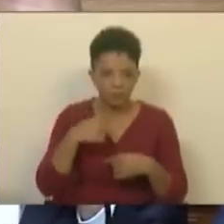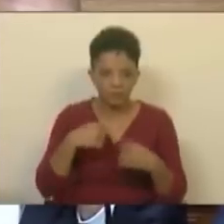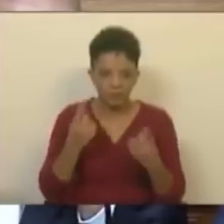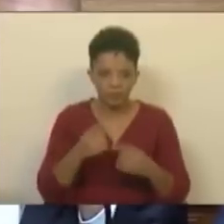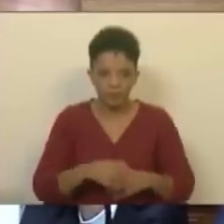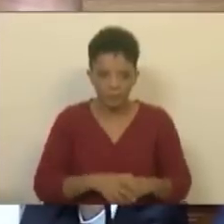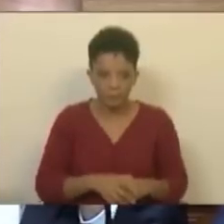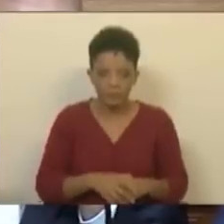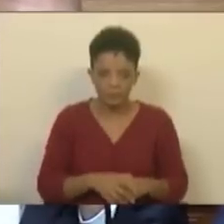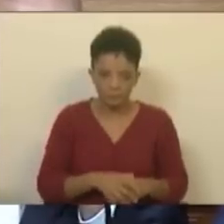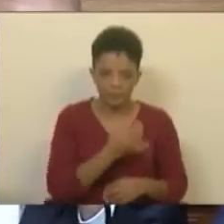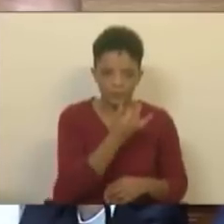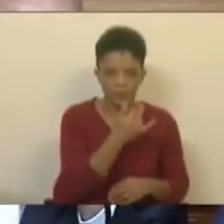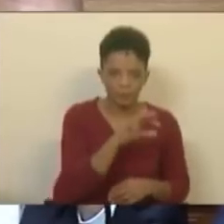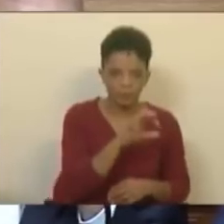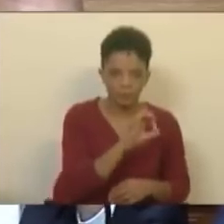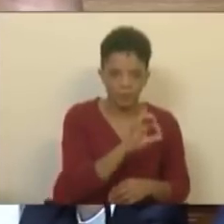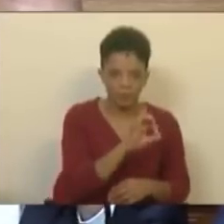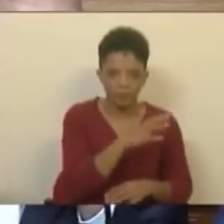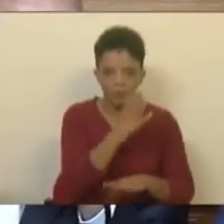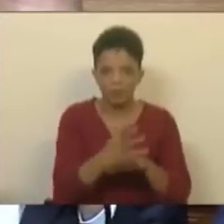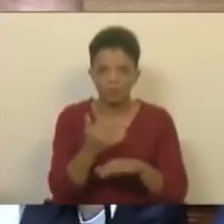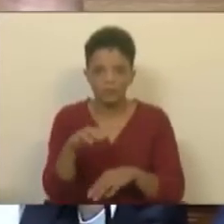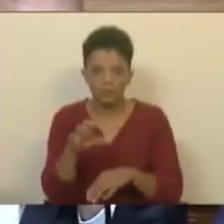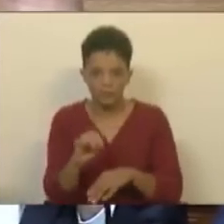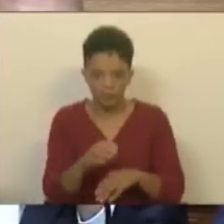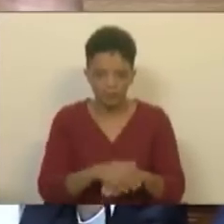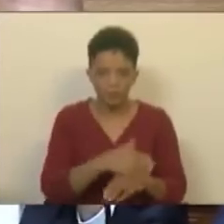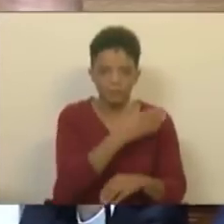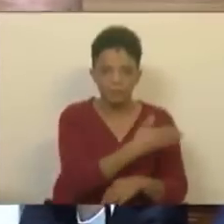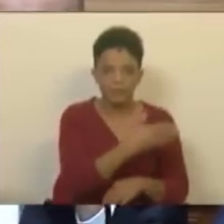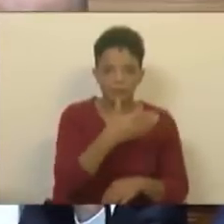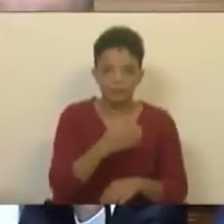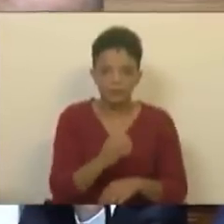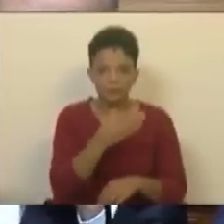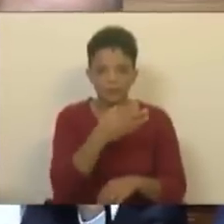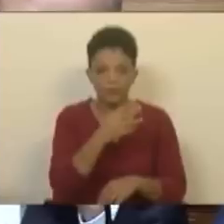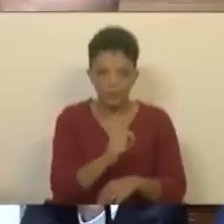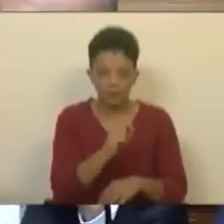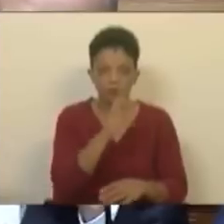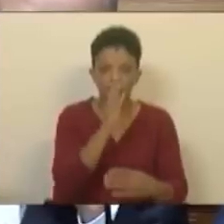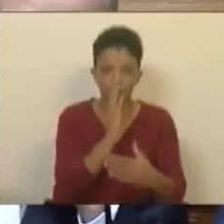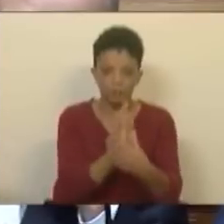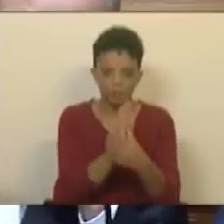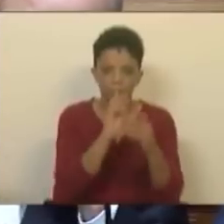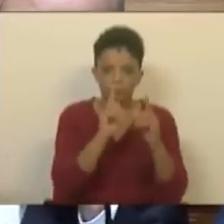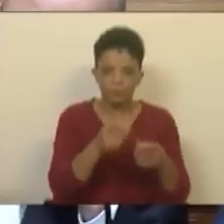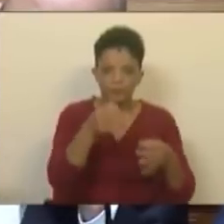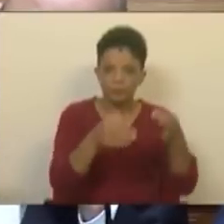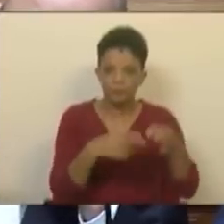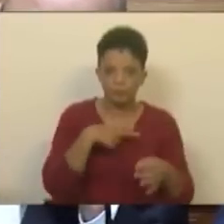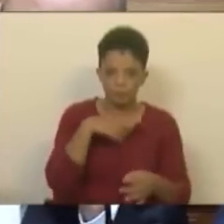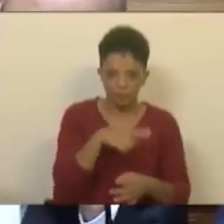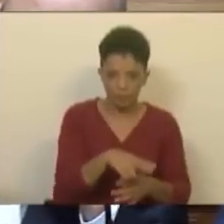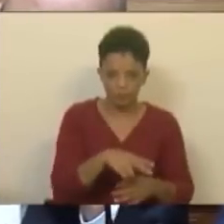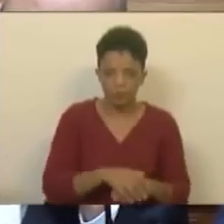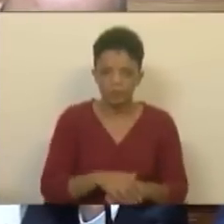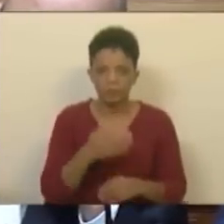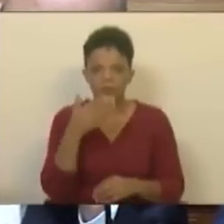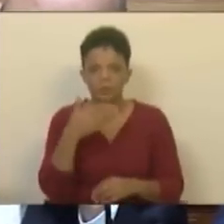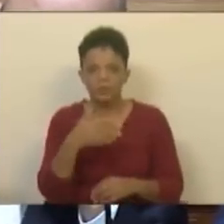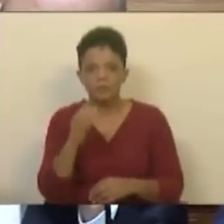que entre os anos de 2018 e 2020 dos 1103 processos de corrupção entrados nos terminais portugueses